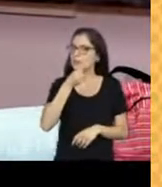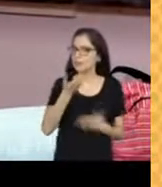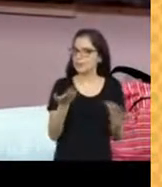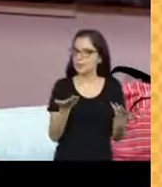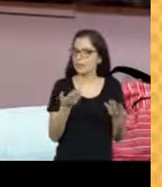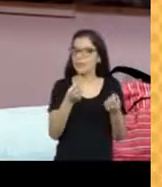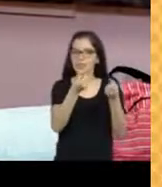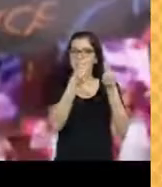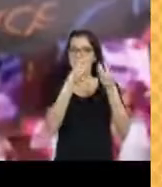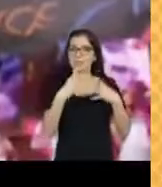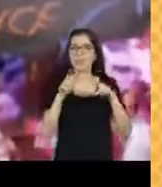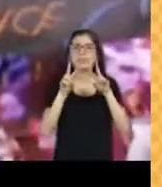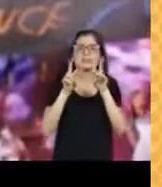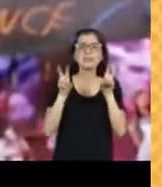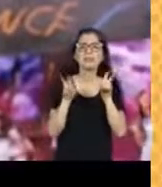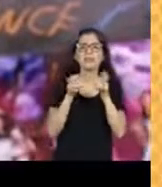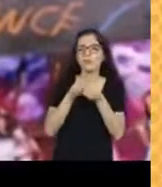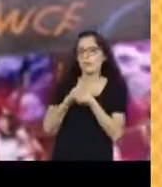sobre desinformação?